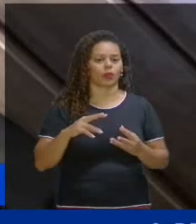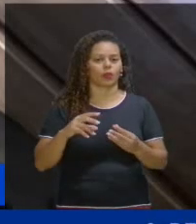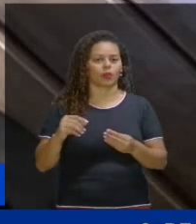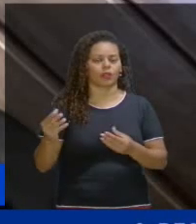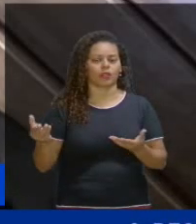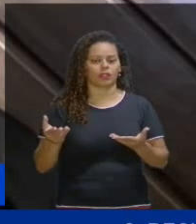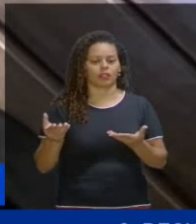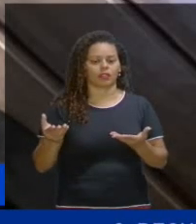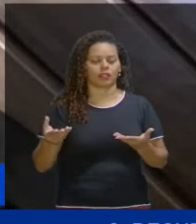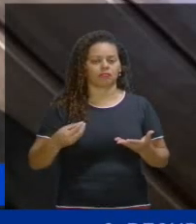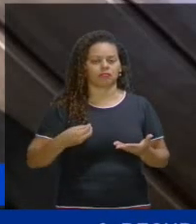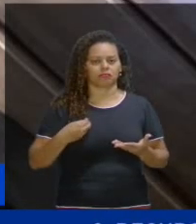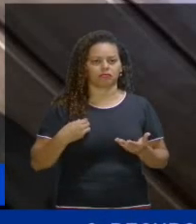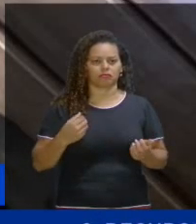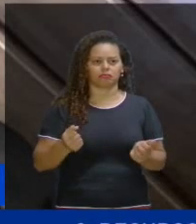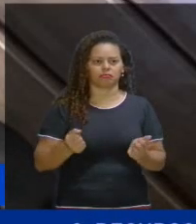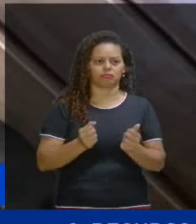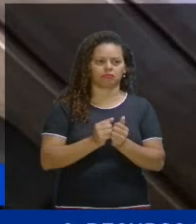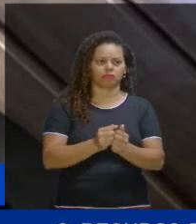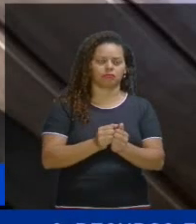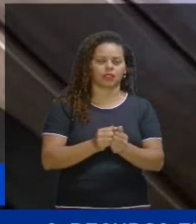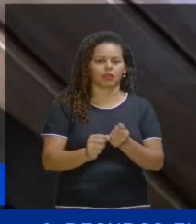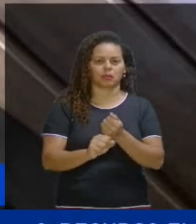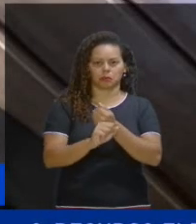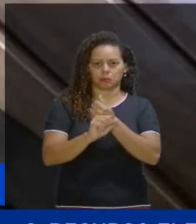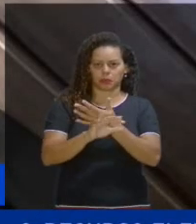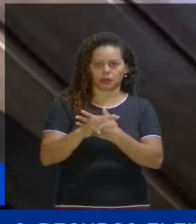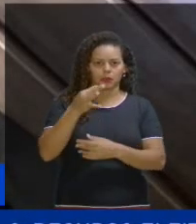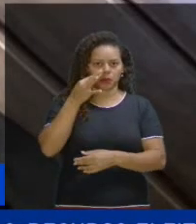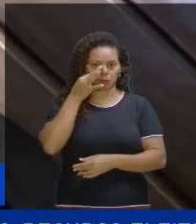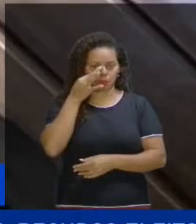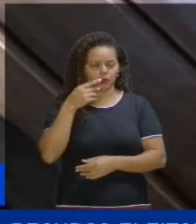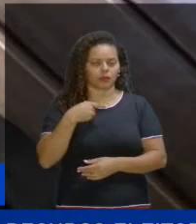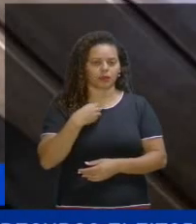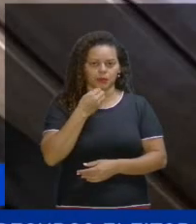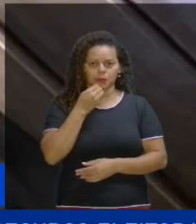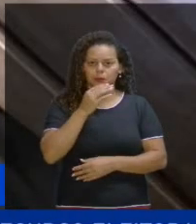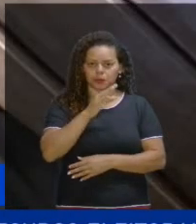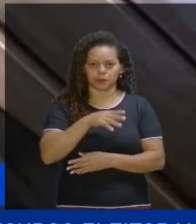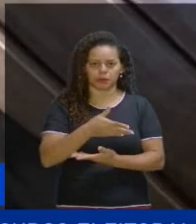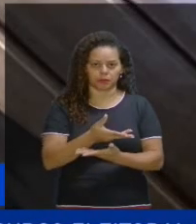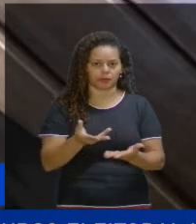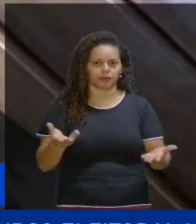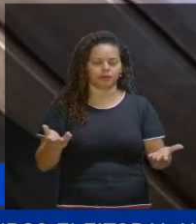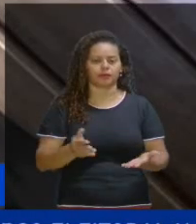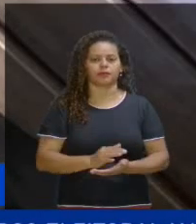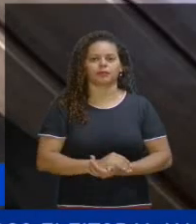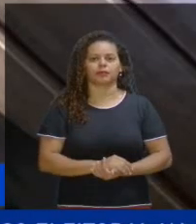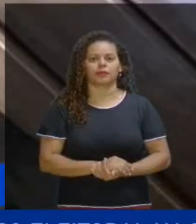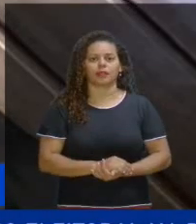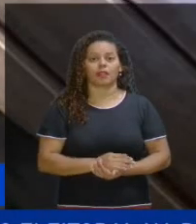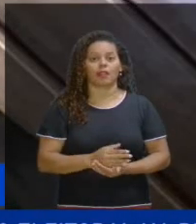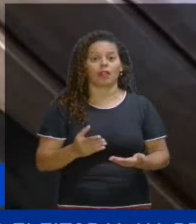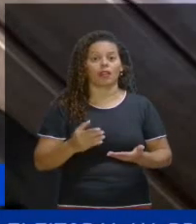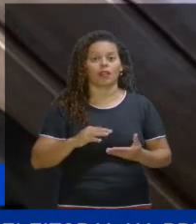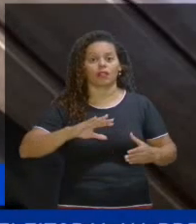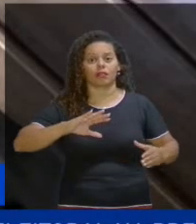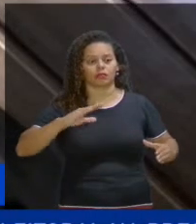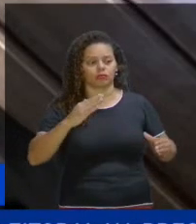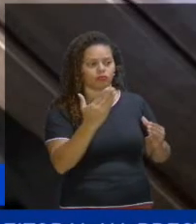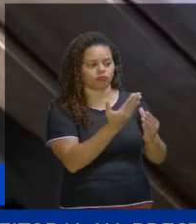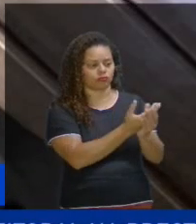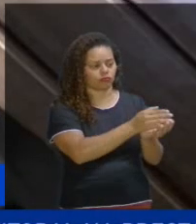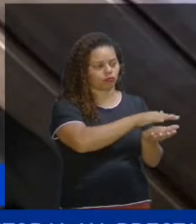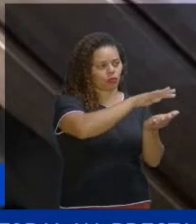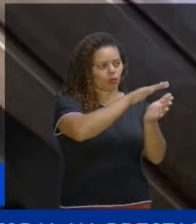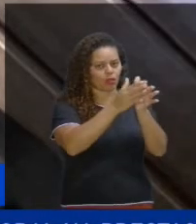em sessão Santos, ela plenária, branca, de cabelos castanhos física escuros, e lisos, de longos, forma além remota. maquiagem, Boa tarde sobrancelha a todos. delineada, exame de castanho Cuidos escuro, nariz autos afilado. de recurso